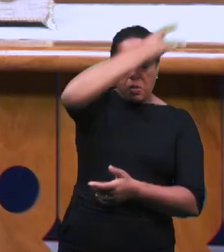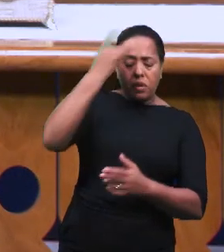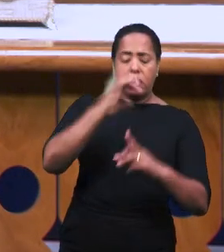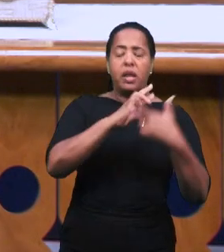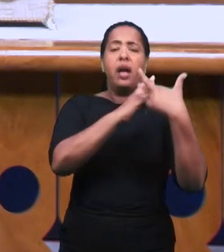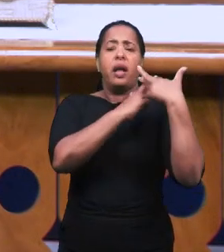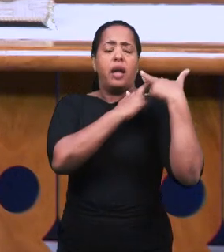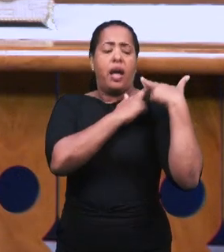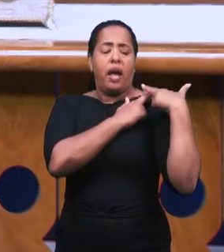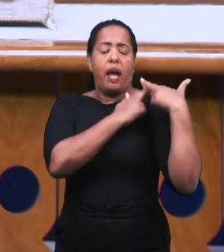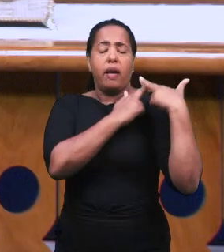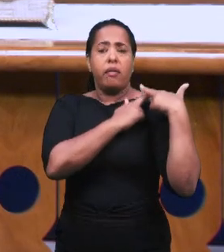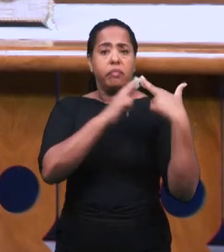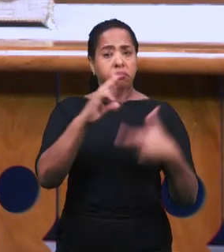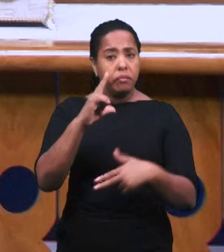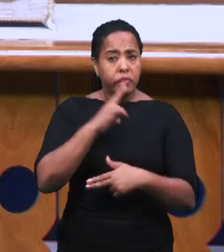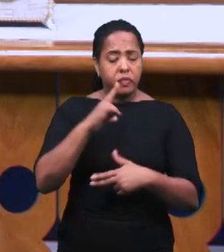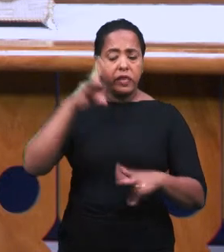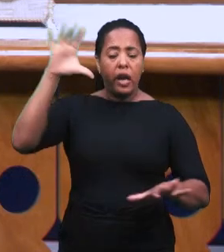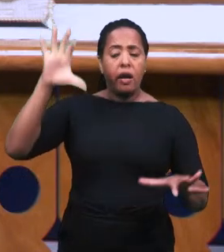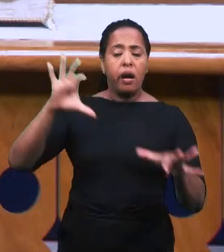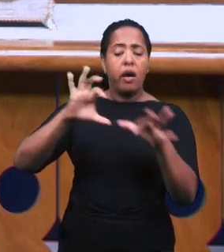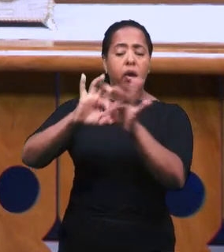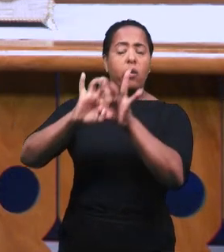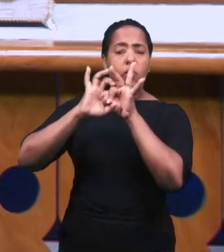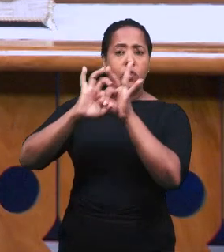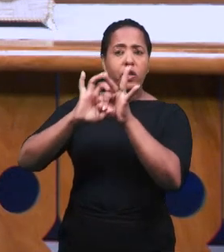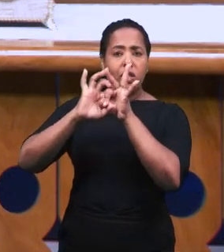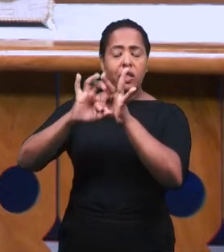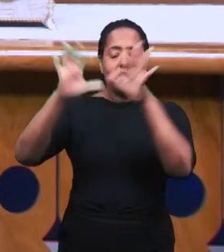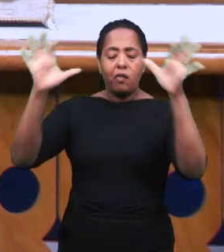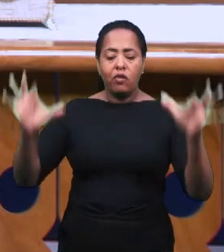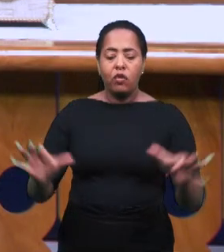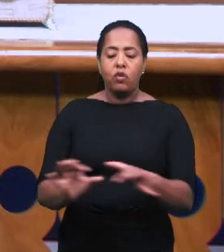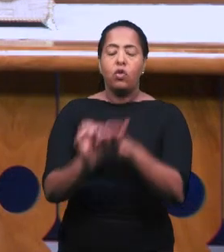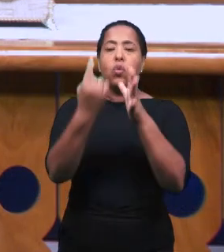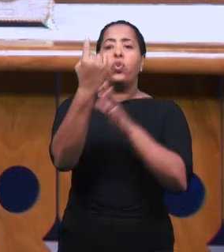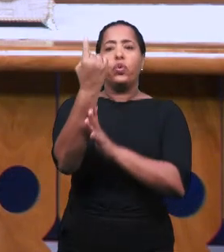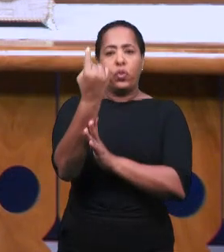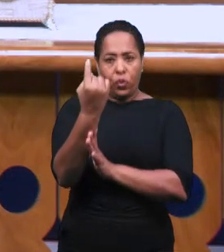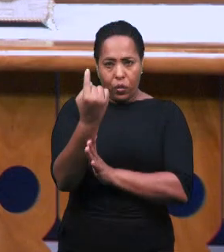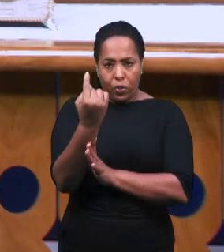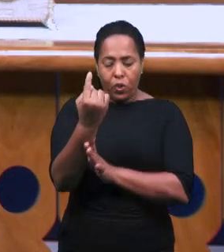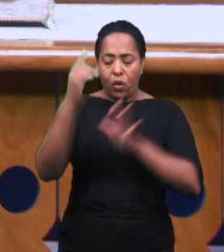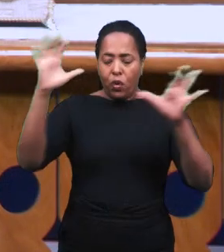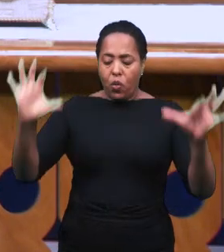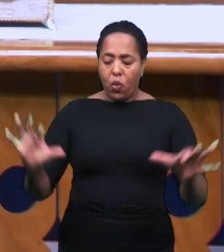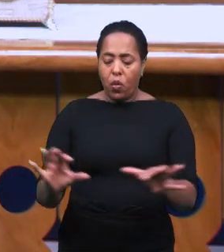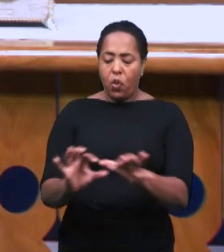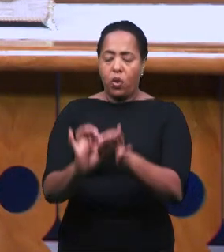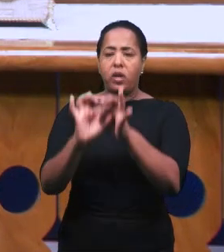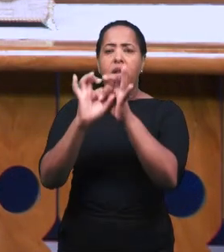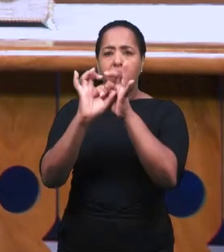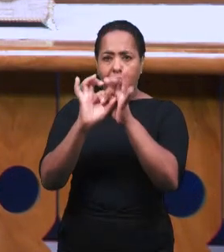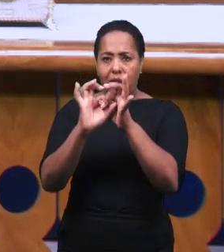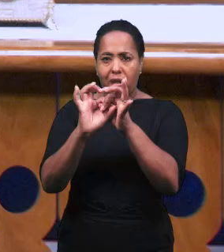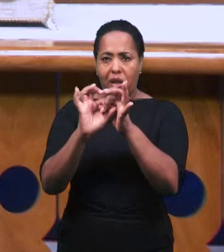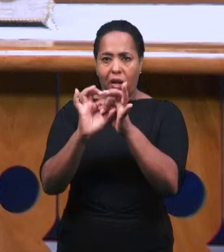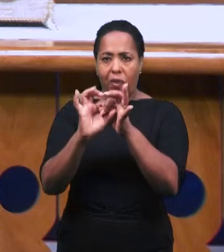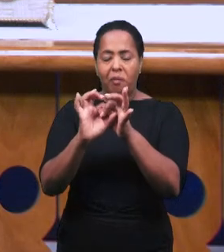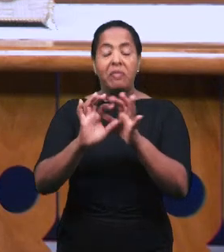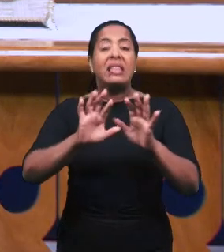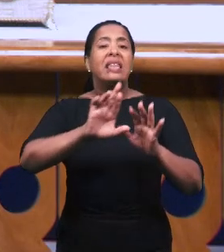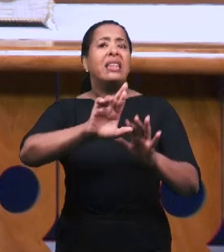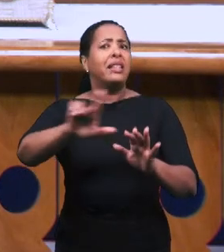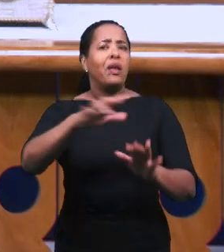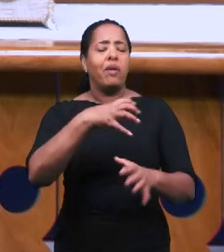para esta união e unidade. União não é de